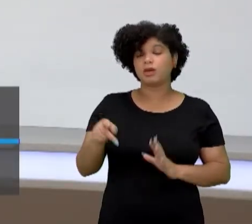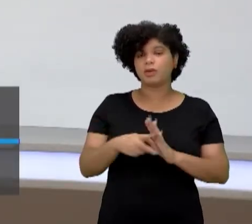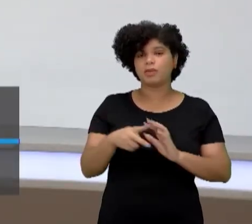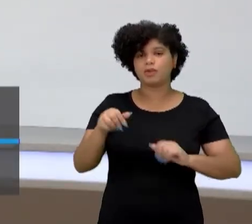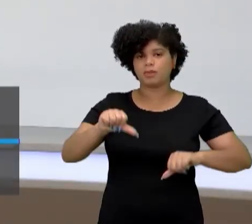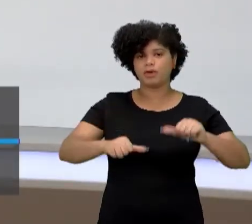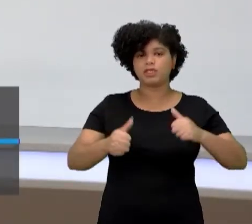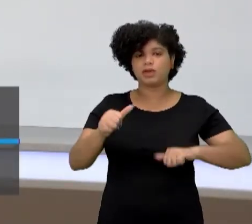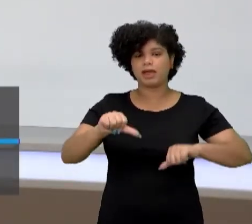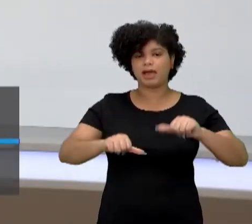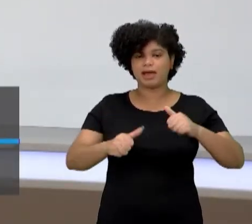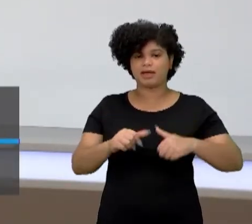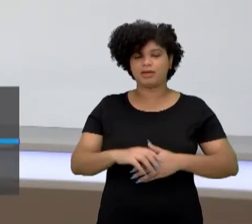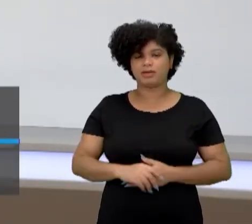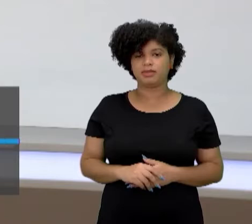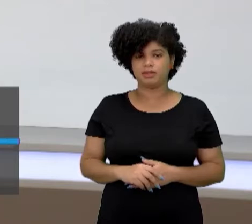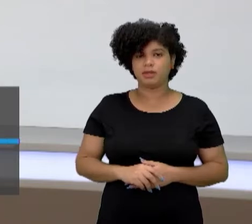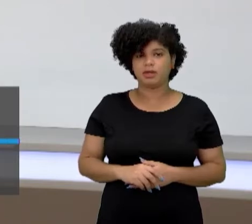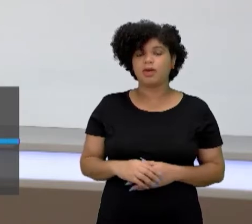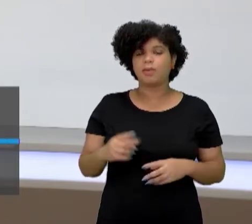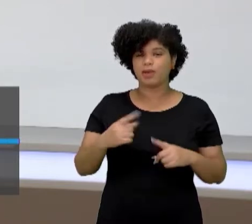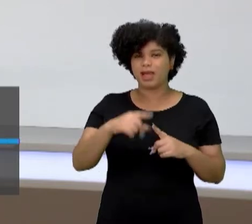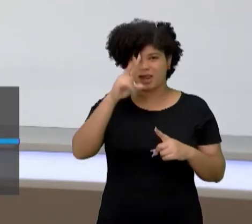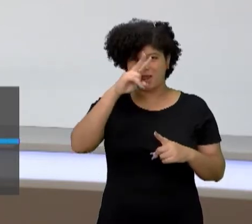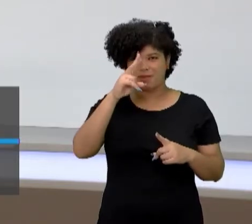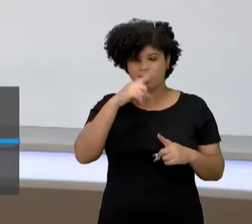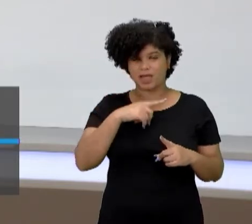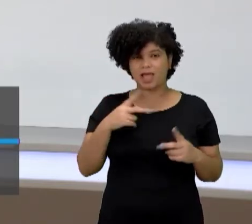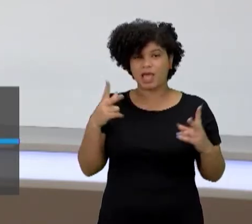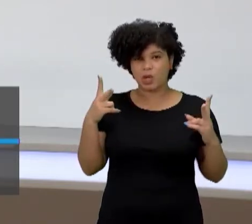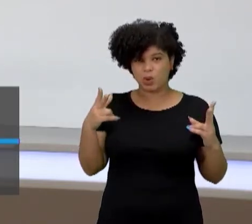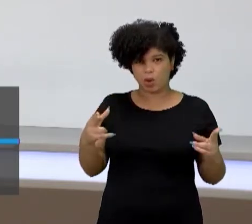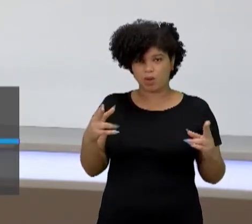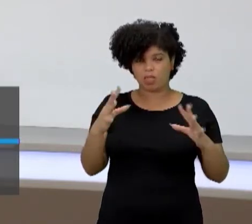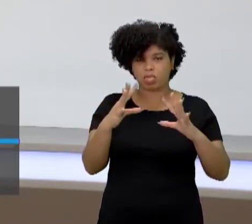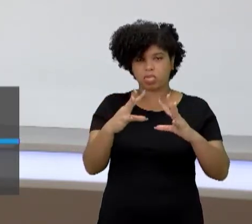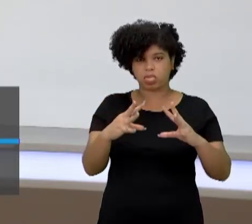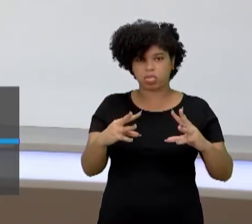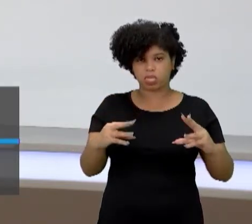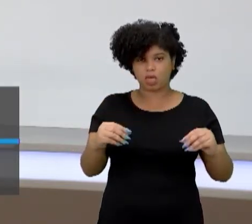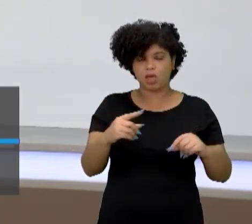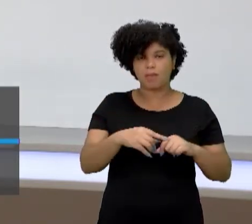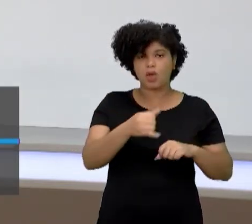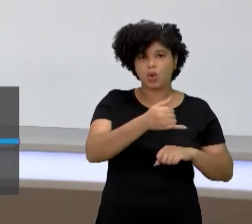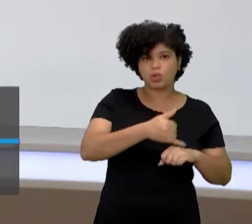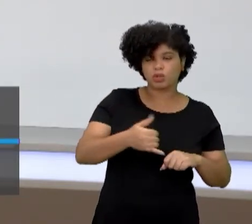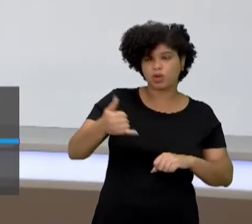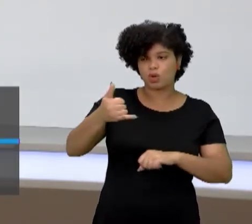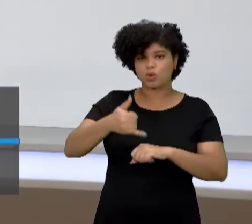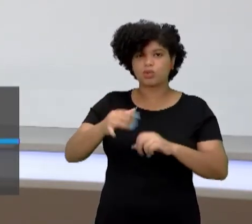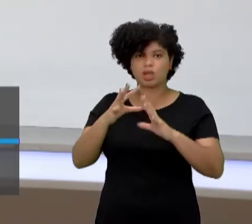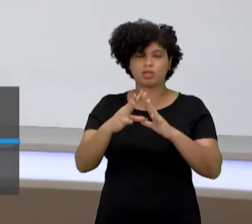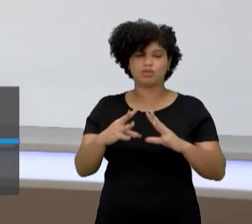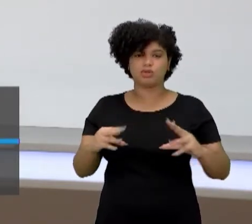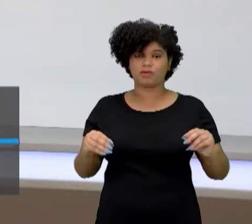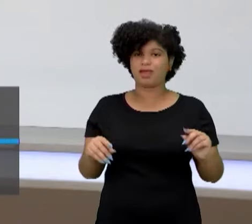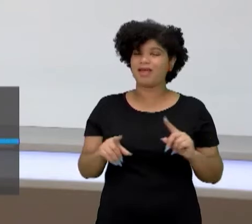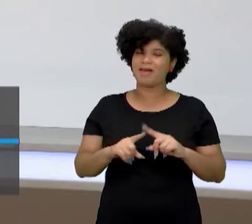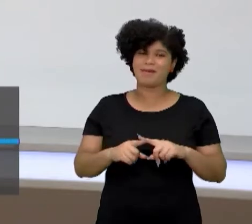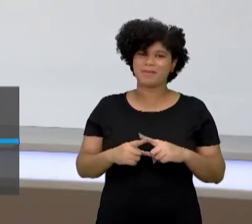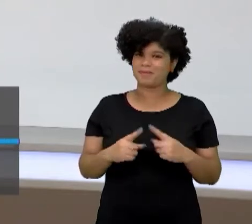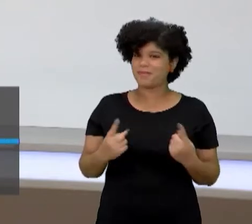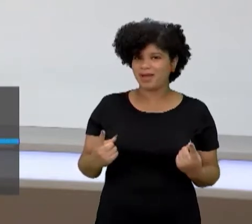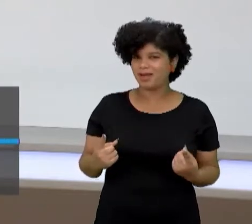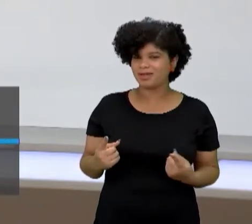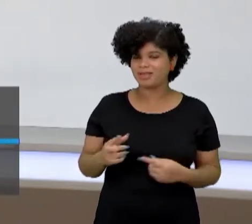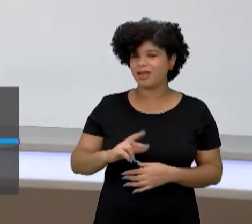química, que iguais se dissolvem. Então, se a gordura é igual à gordura, ela vai se dissolver. Mas, na verdade, a gente